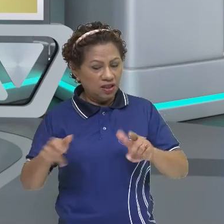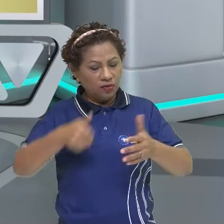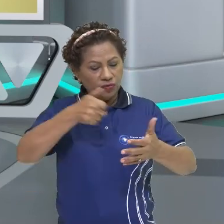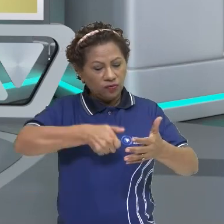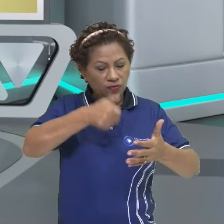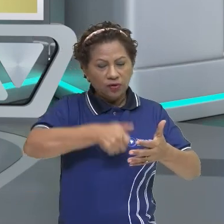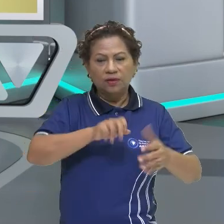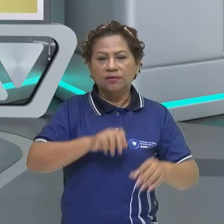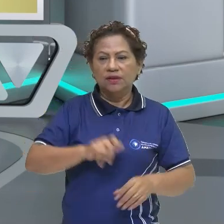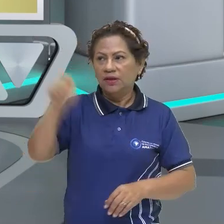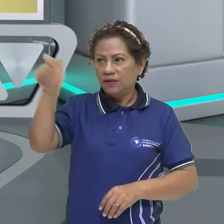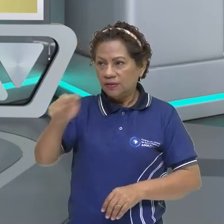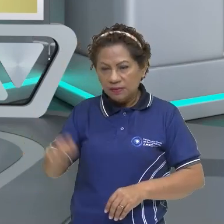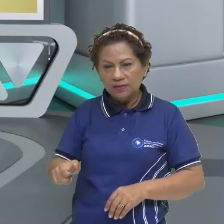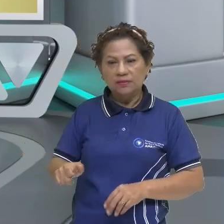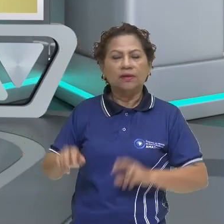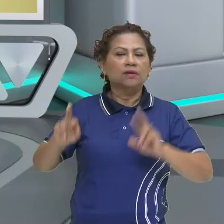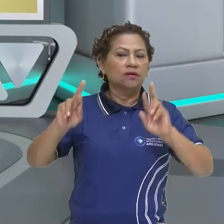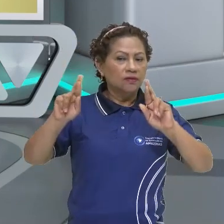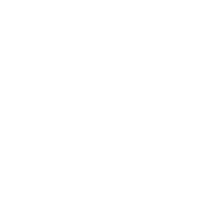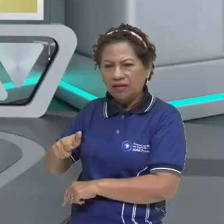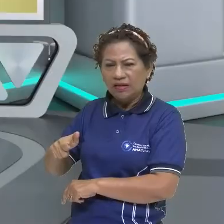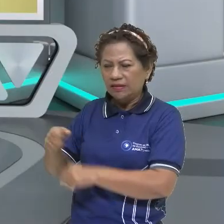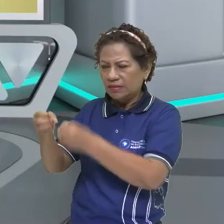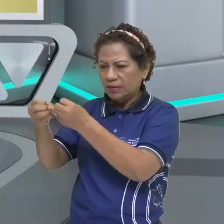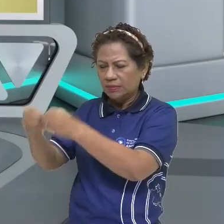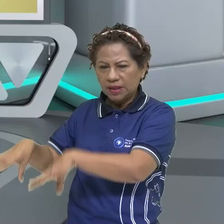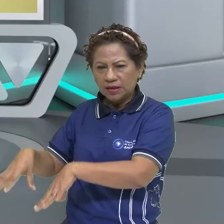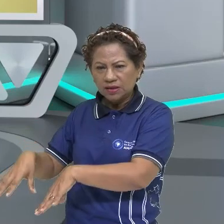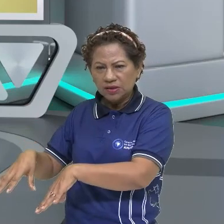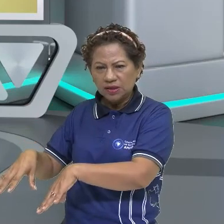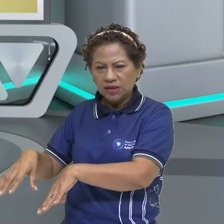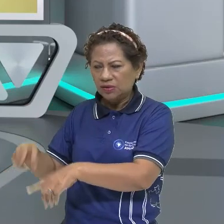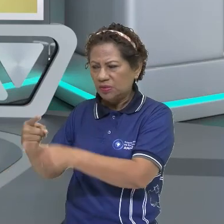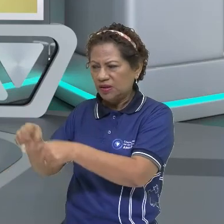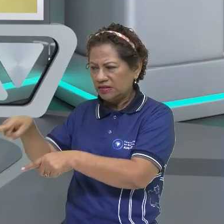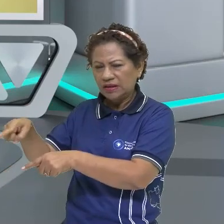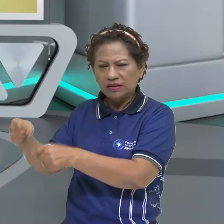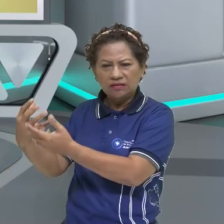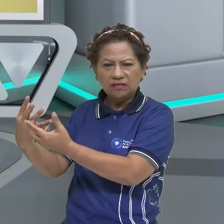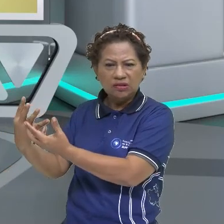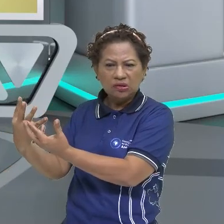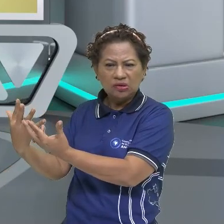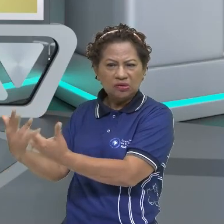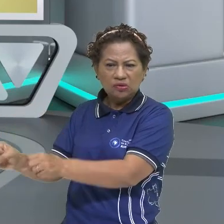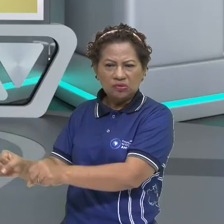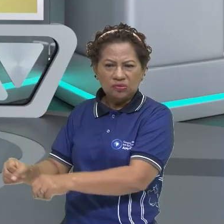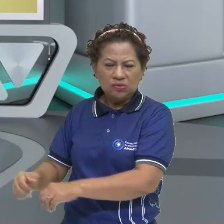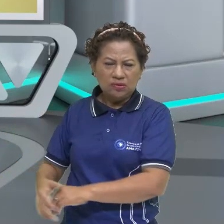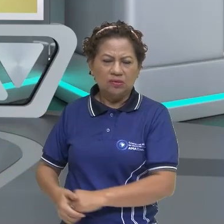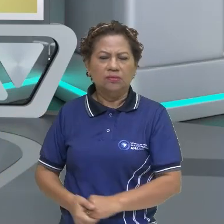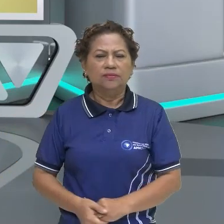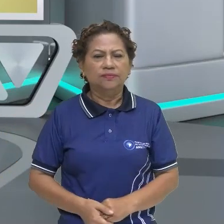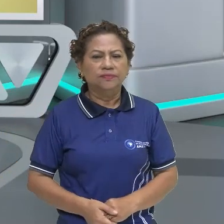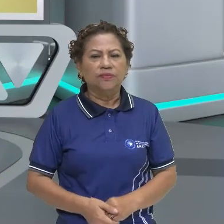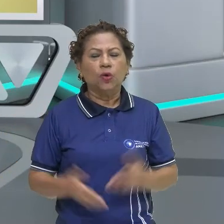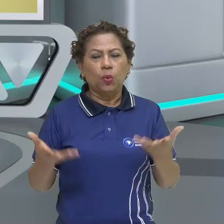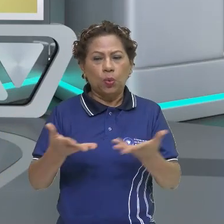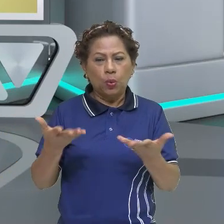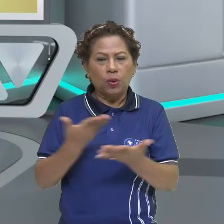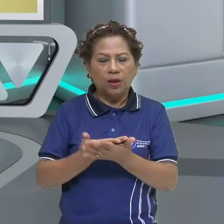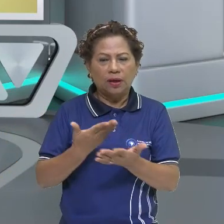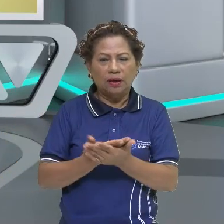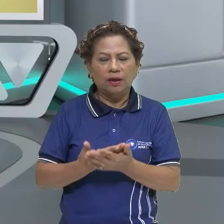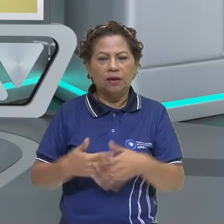entre pichação e grafite, não é, professora Gabriela? Exatamente. Então, gente, espero que vocês tenham gostado da aula de hoje. Amanhã tem